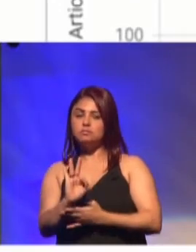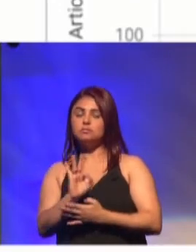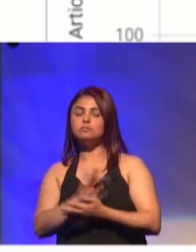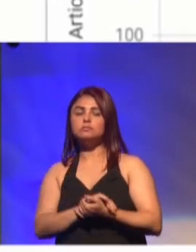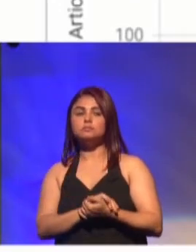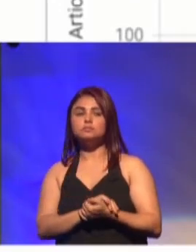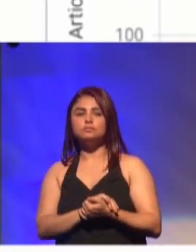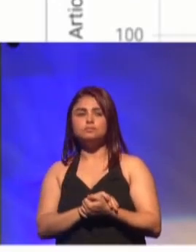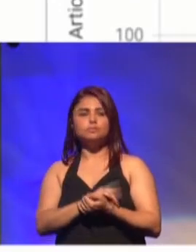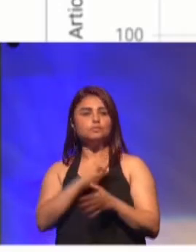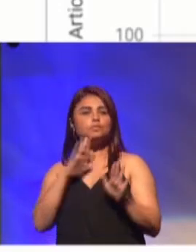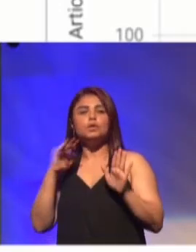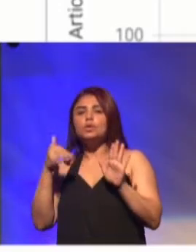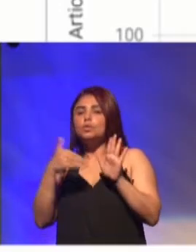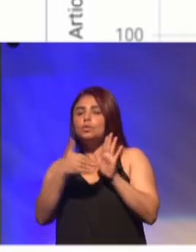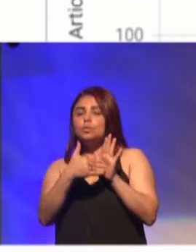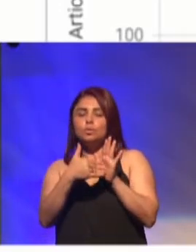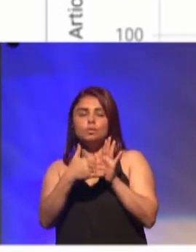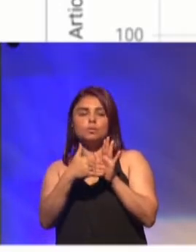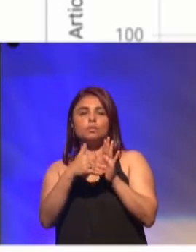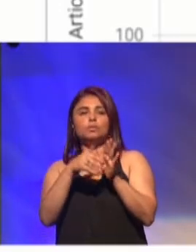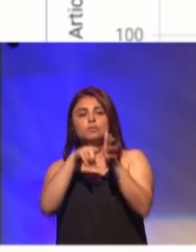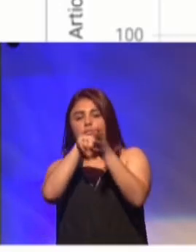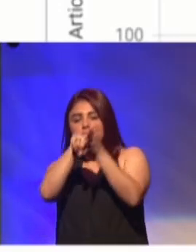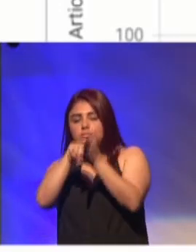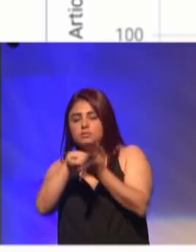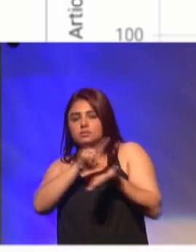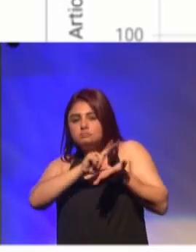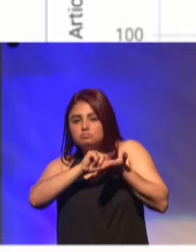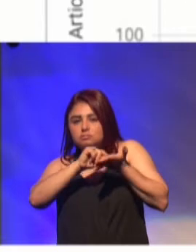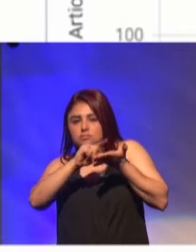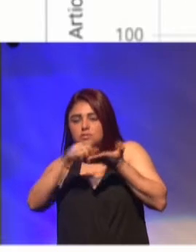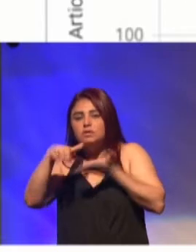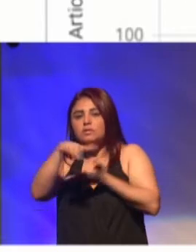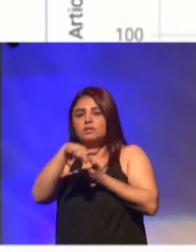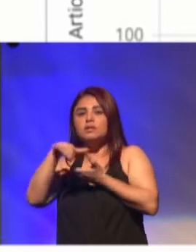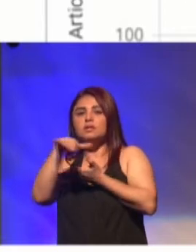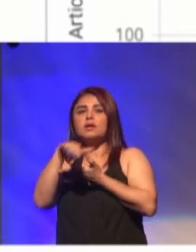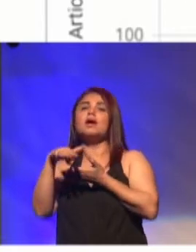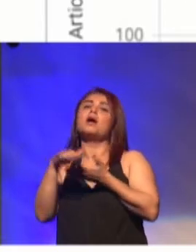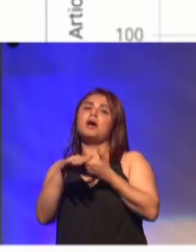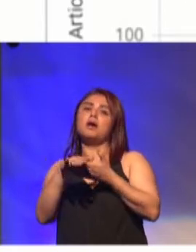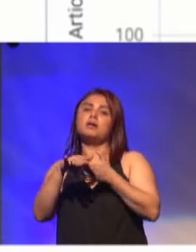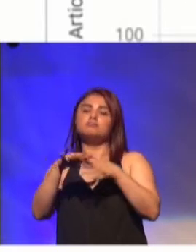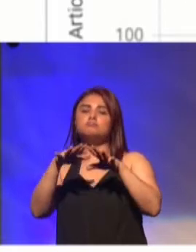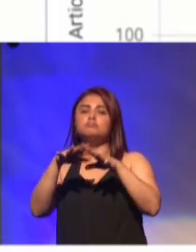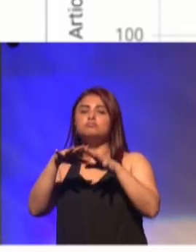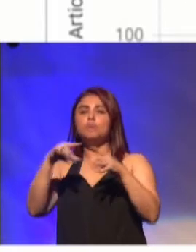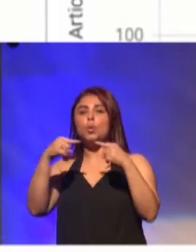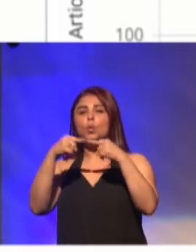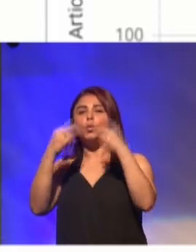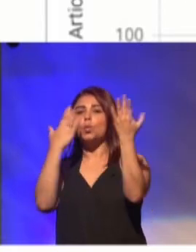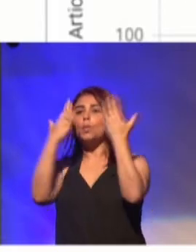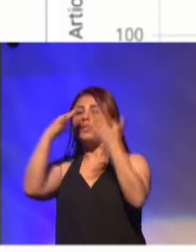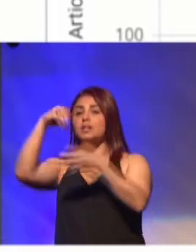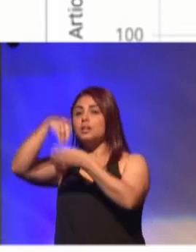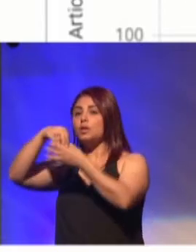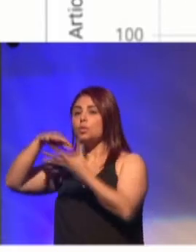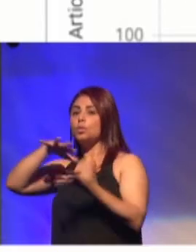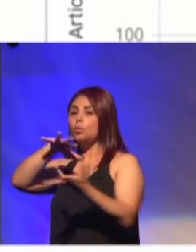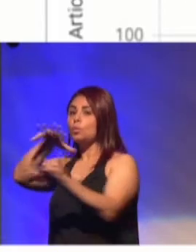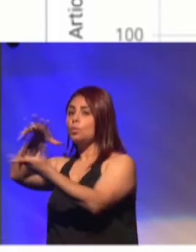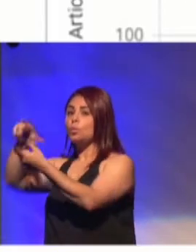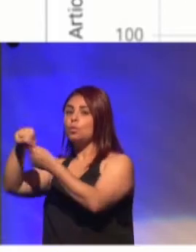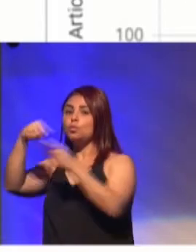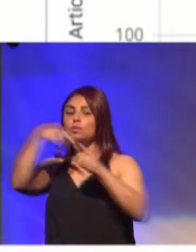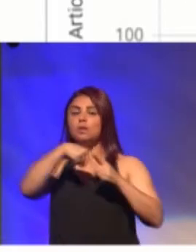51% de todos os trabalhos publicados na área de fotobiomodulação do mundo. Tá? Então, nós